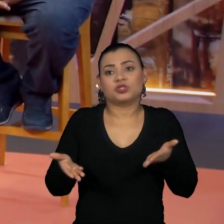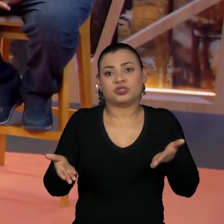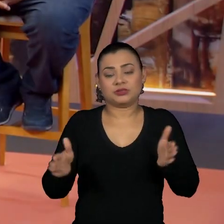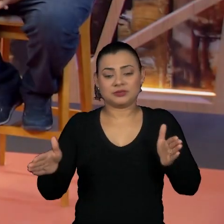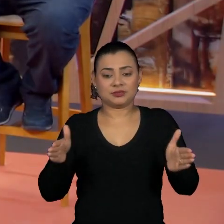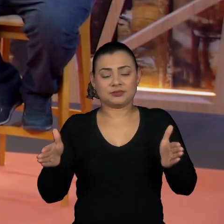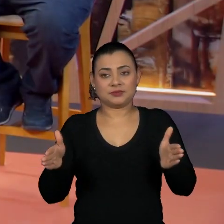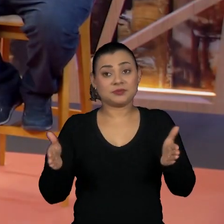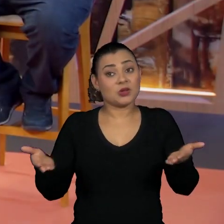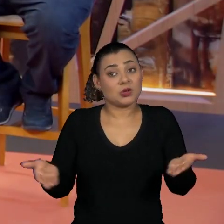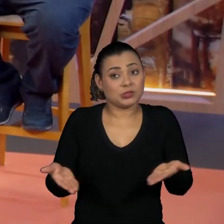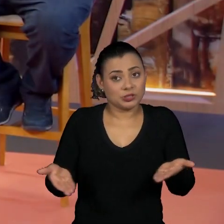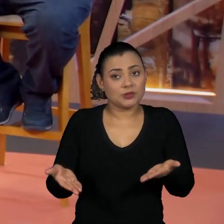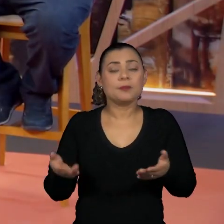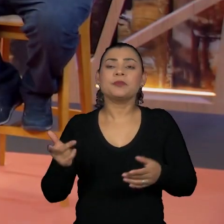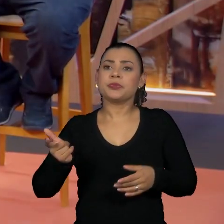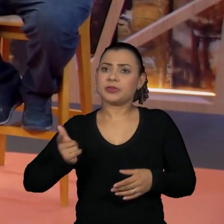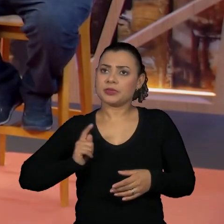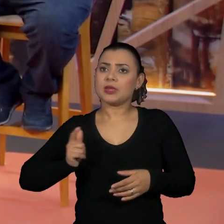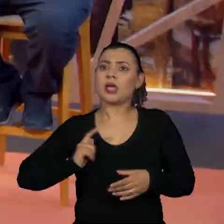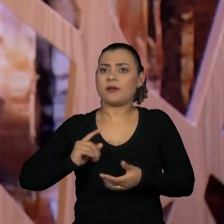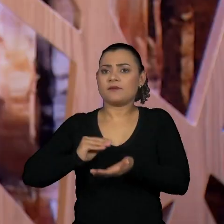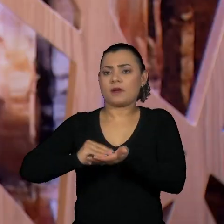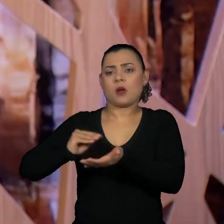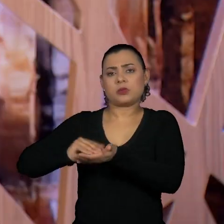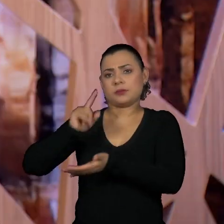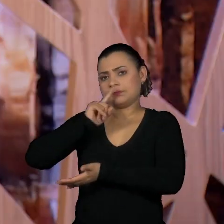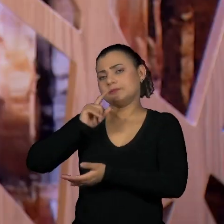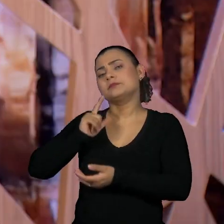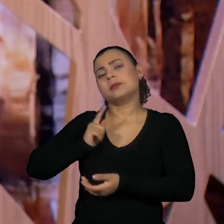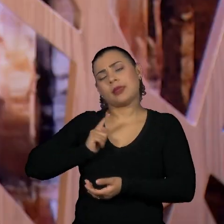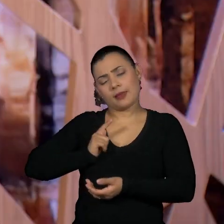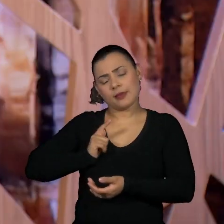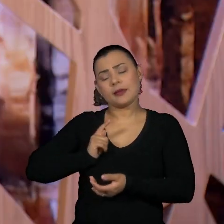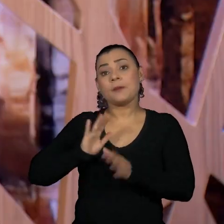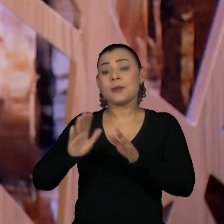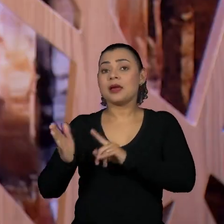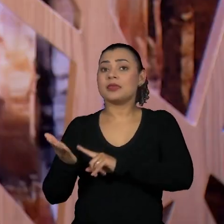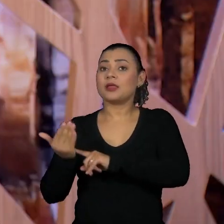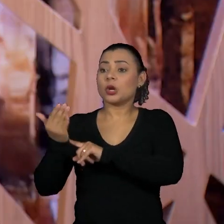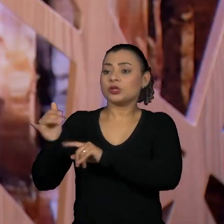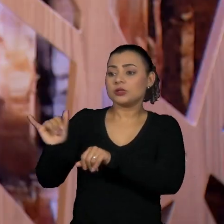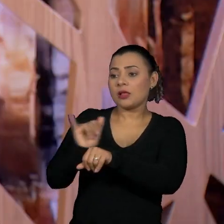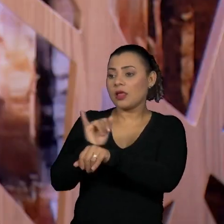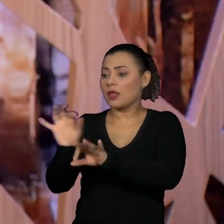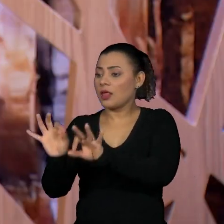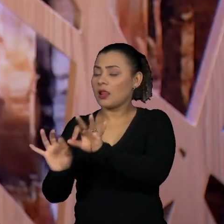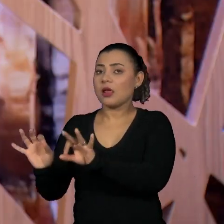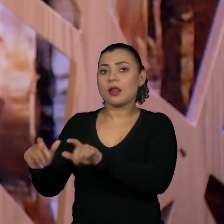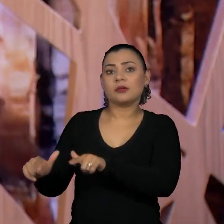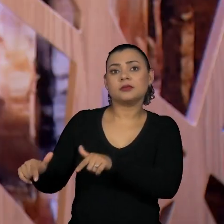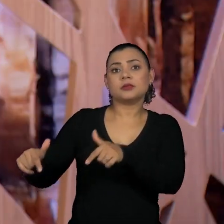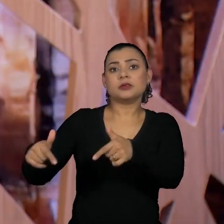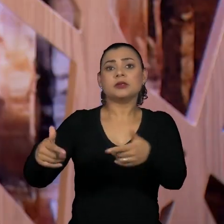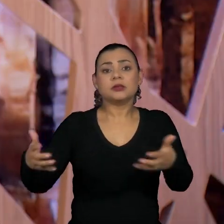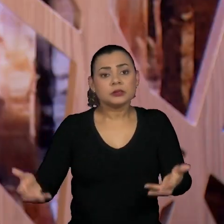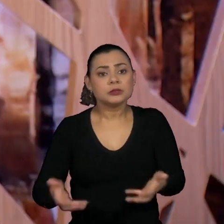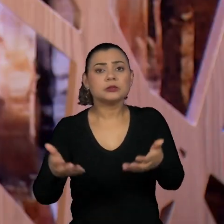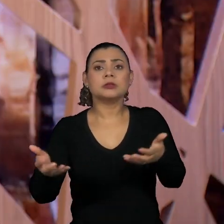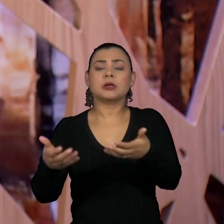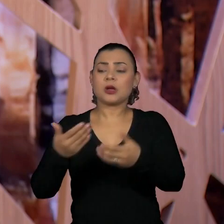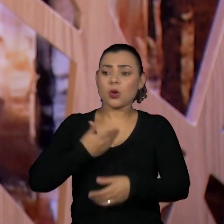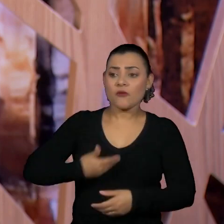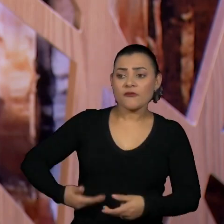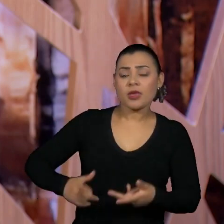Então, ainda existem muitas carências, mas essas tecnologias elas vão provocando, né? Provocando o Estado,